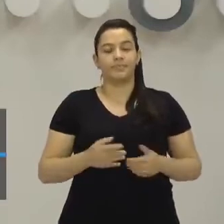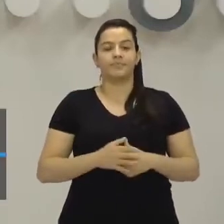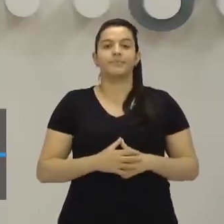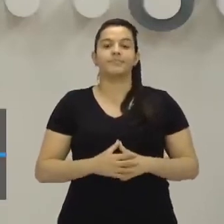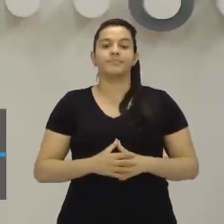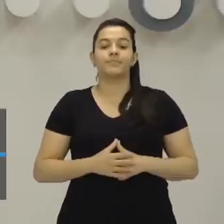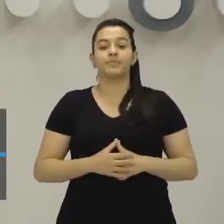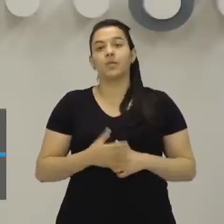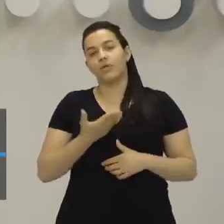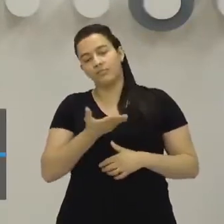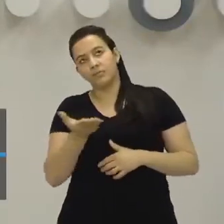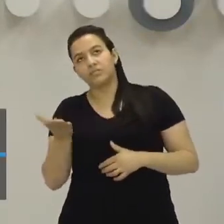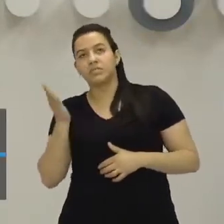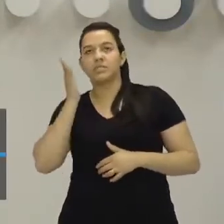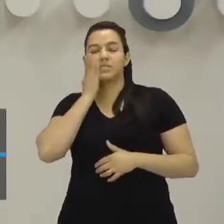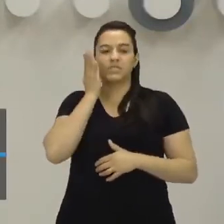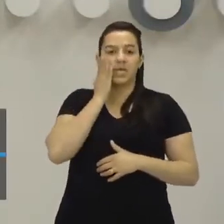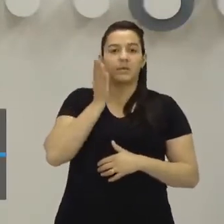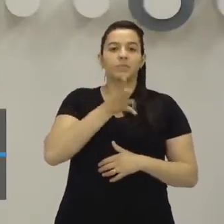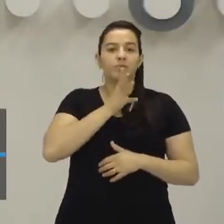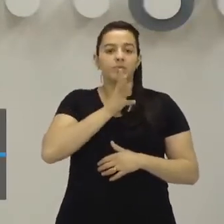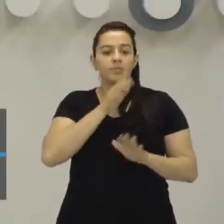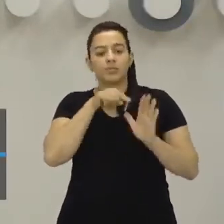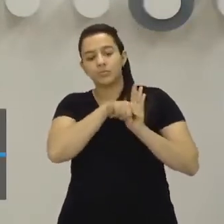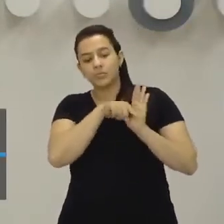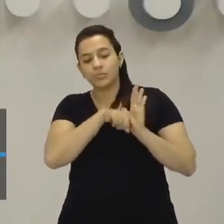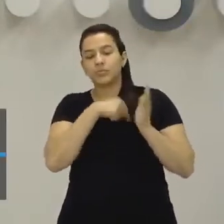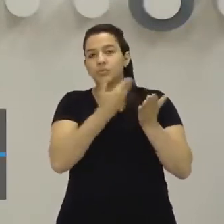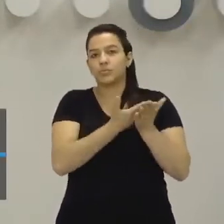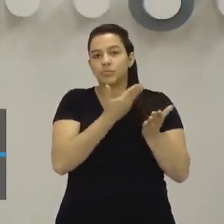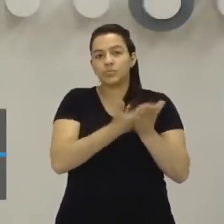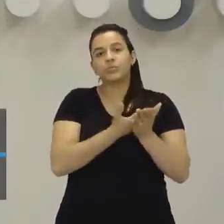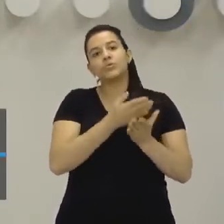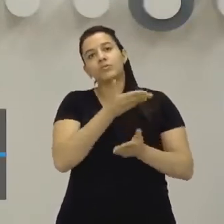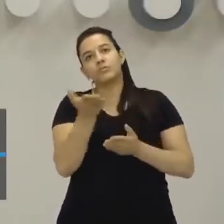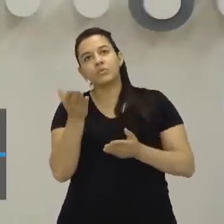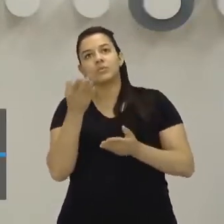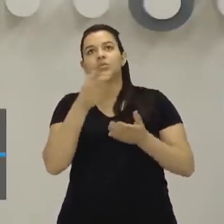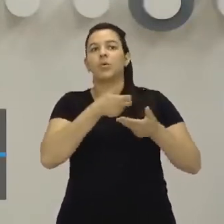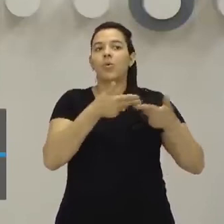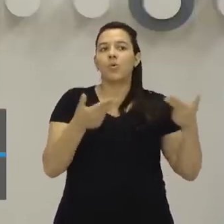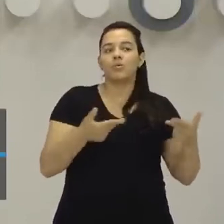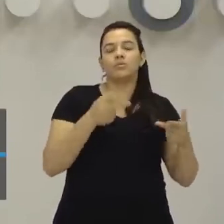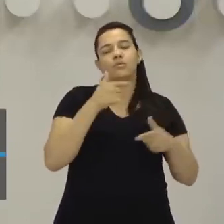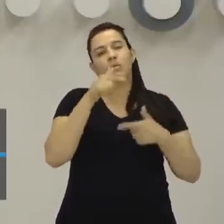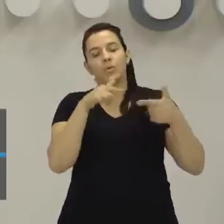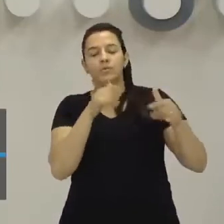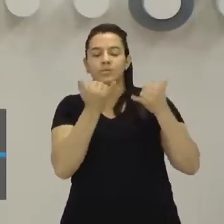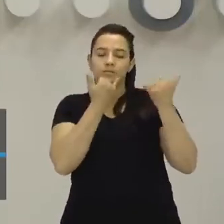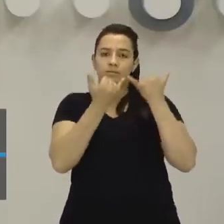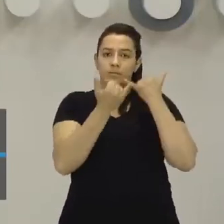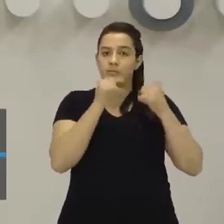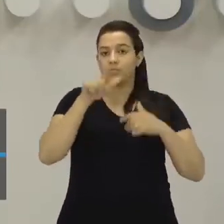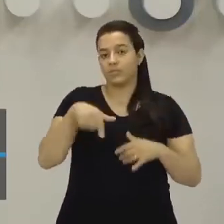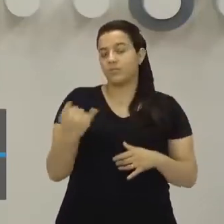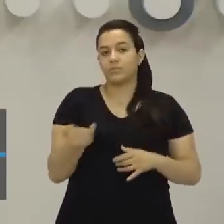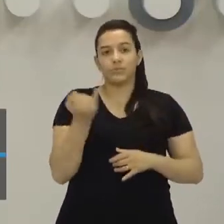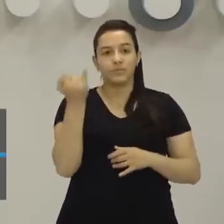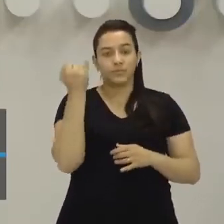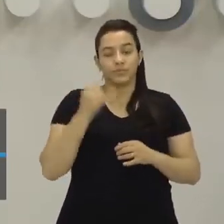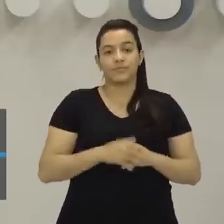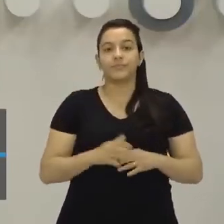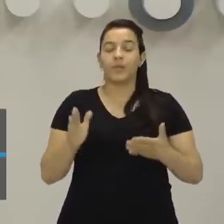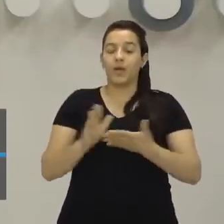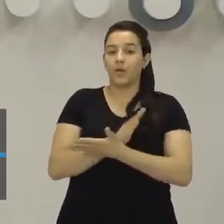você sabe, dos seus conhecimentos, né, buscando embasamentos e outras informações, isso é importante. E até mesmo, como